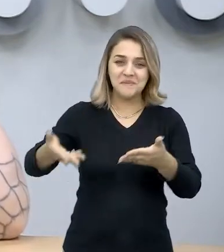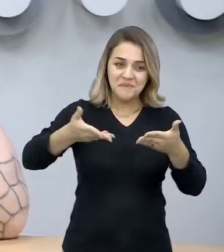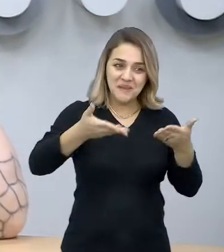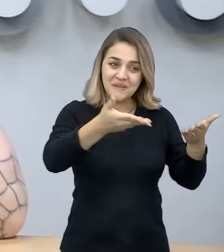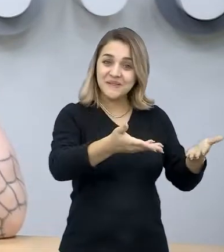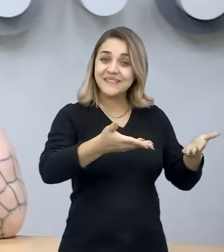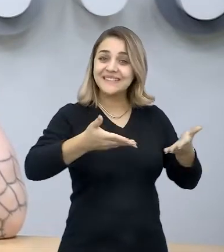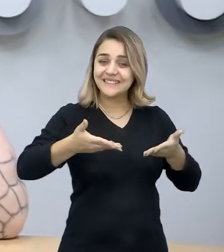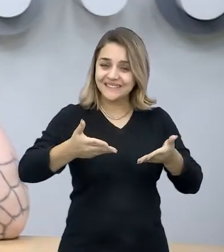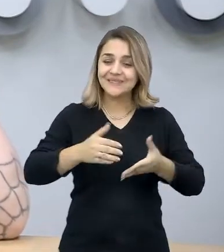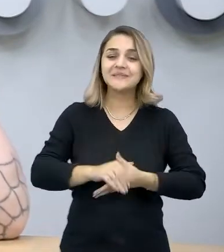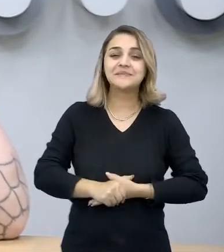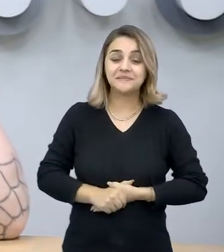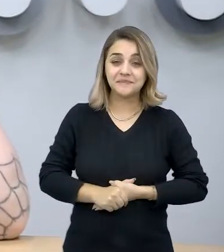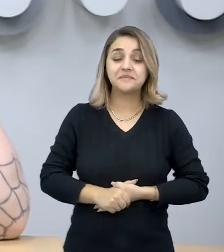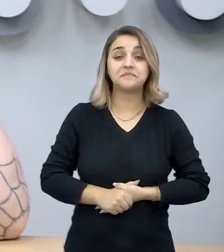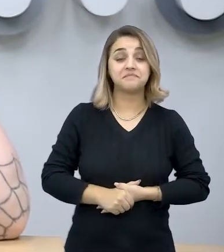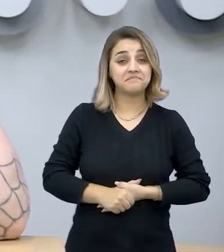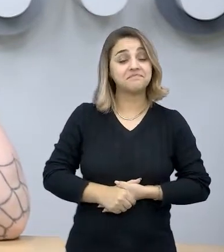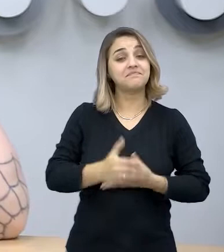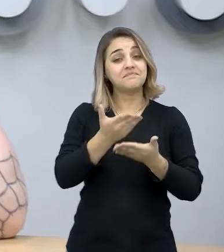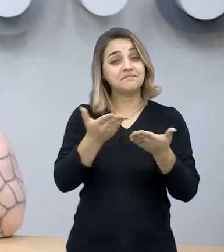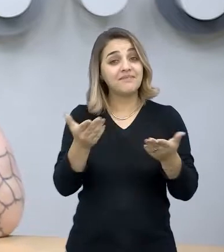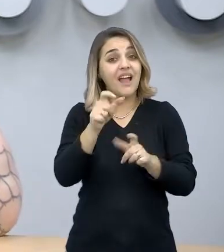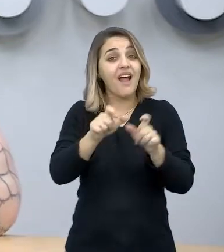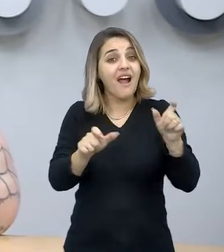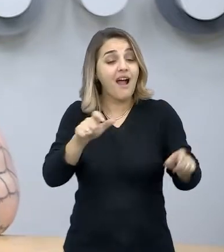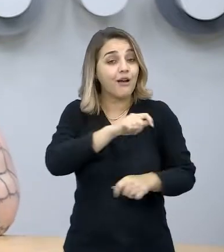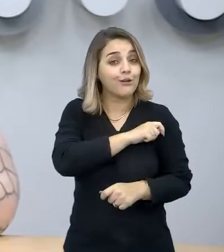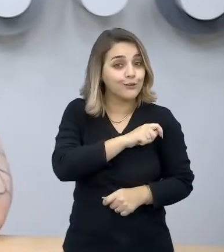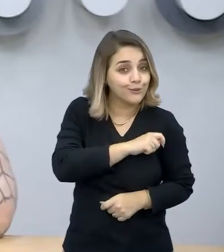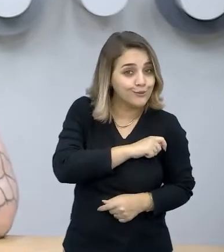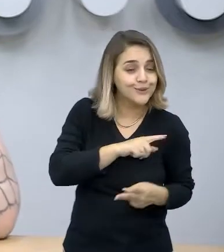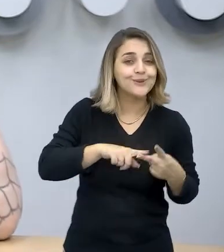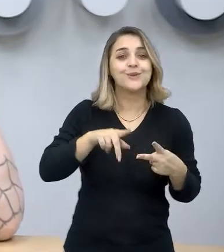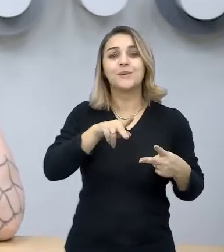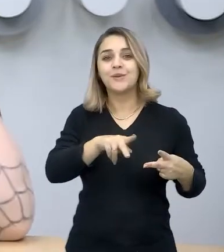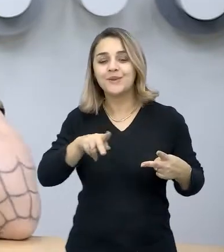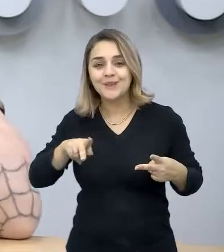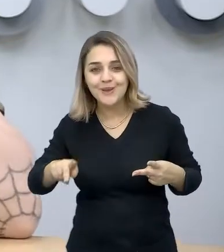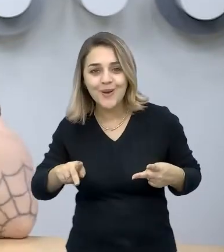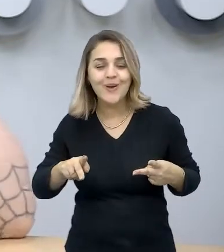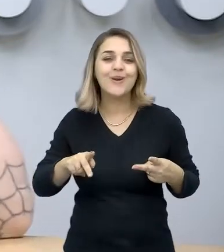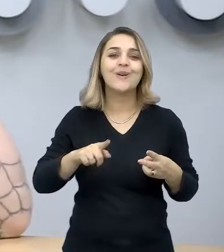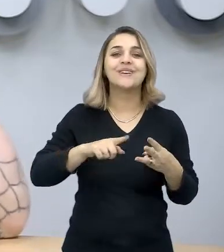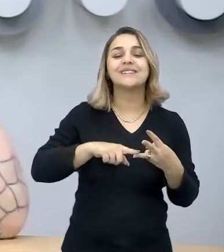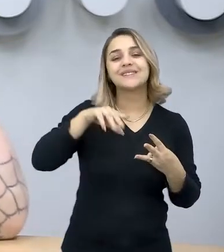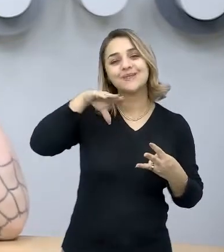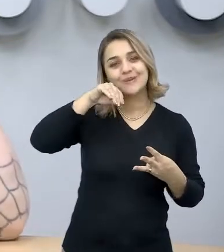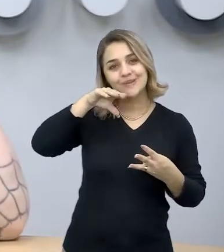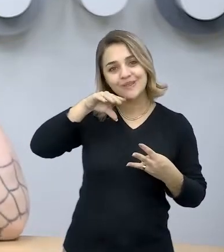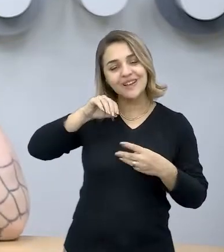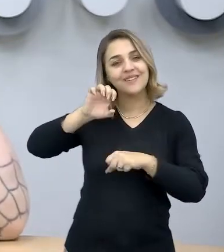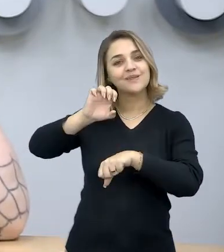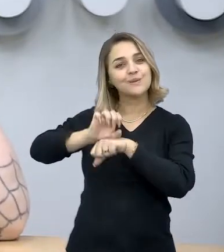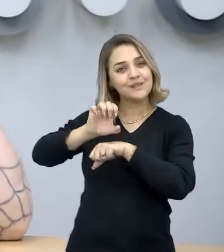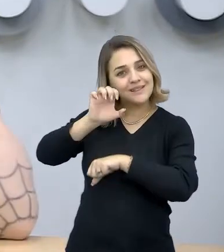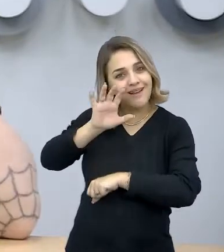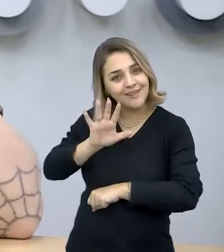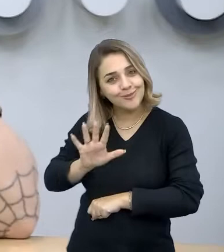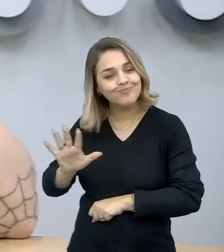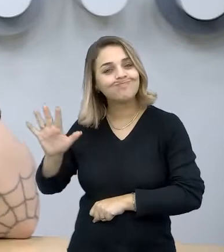muito bem-vindos, nossos estudantes, nossos professores, professoras, funcionários da rede